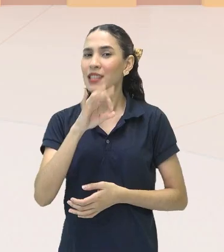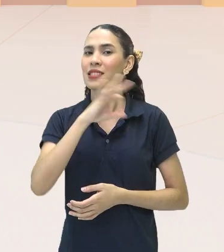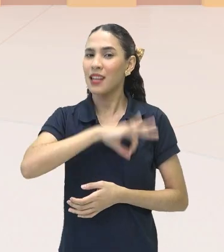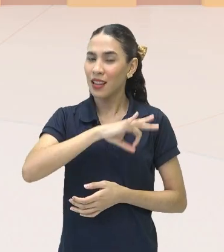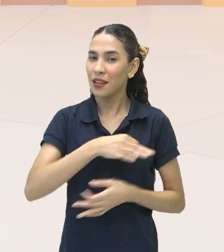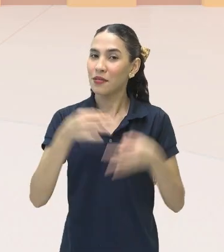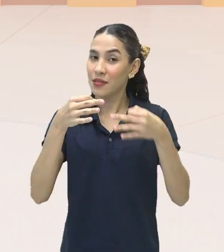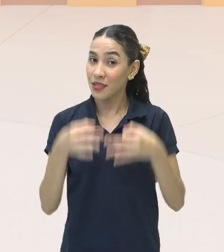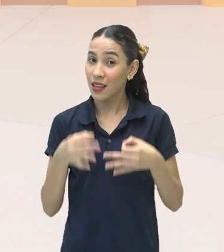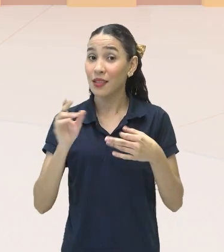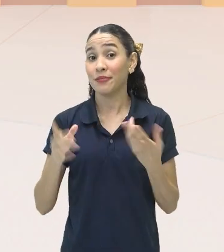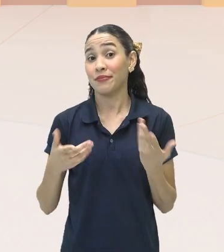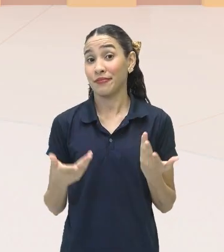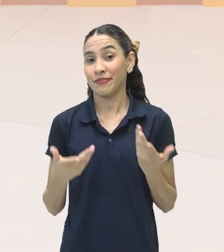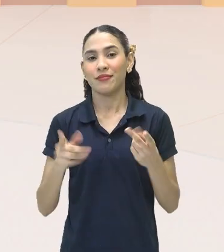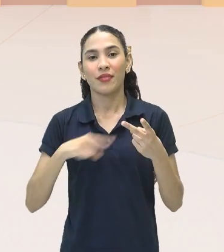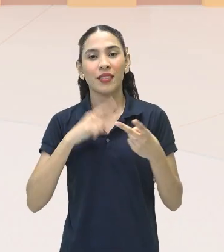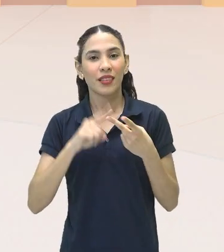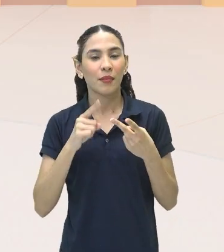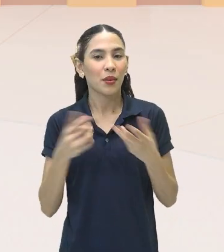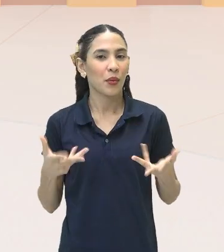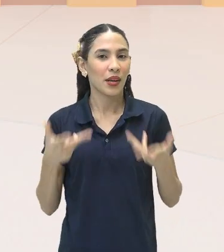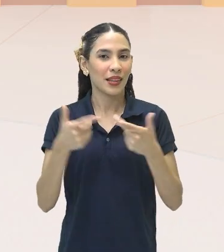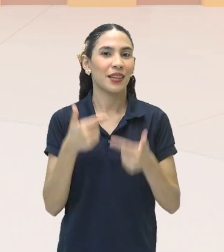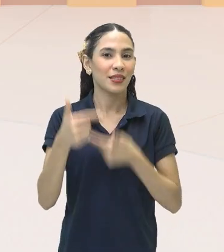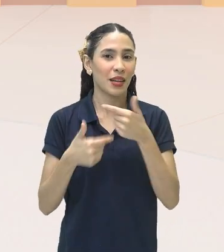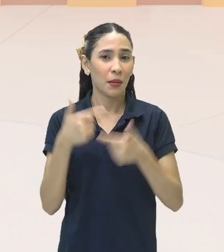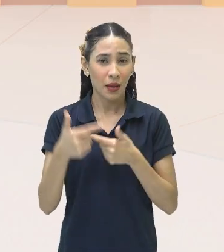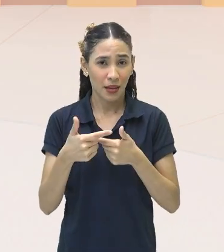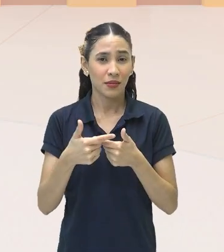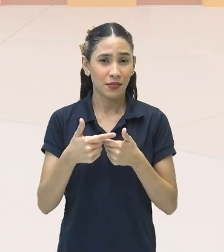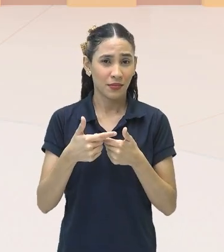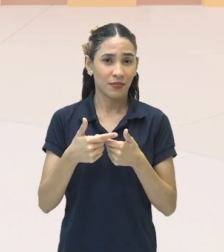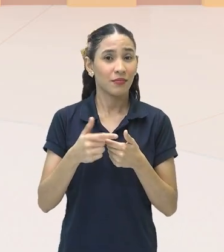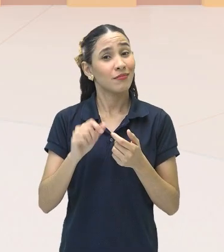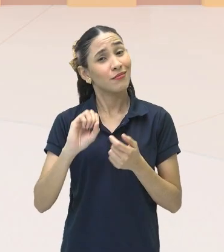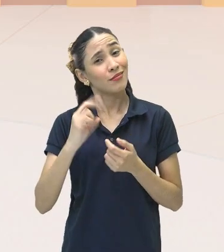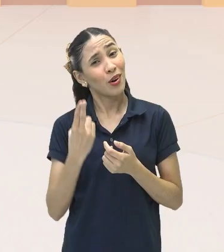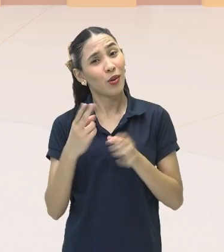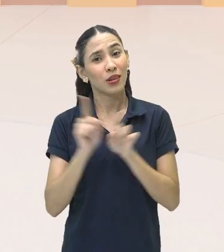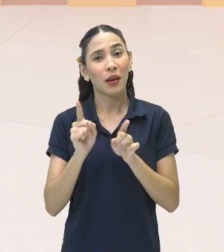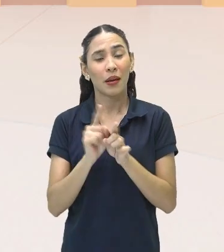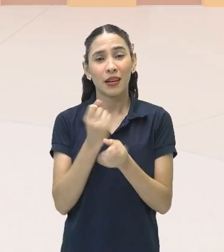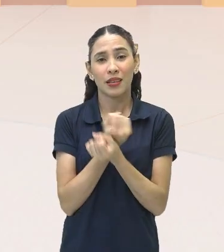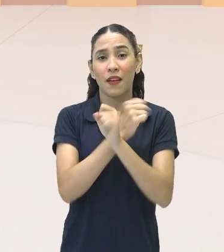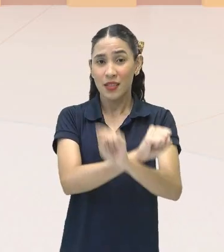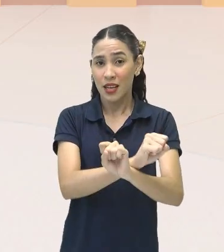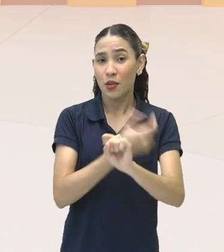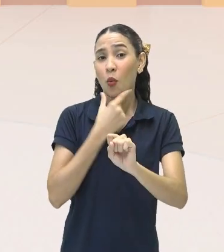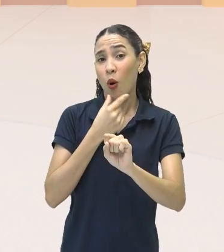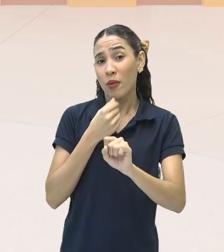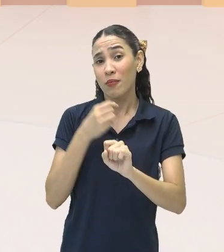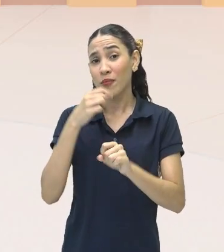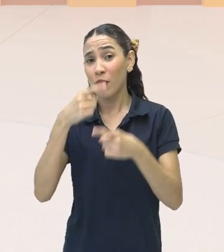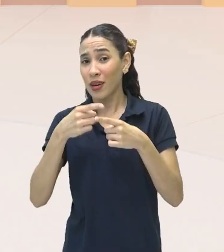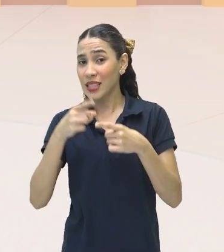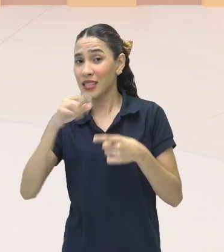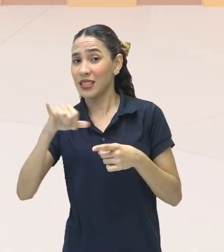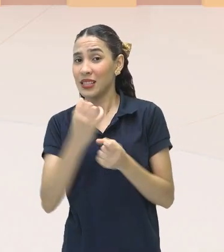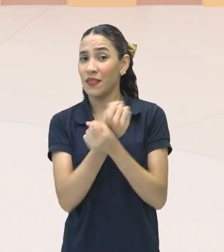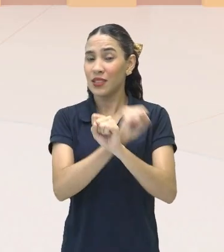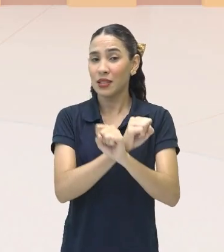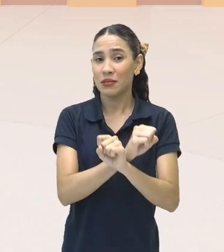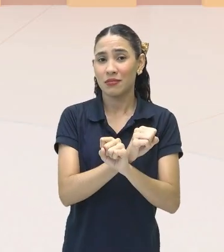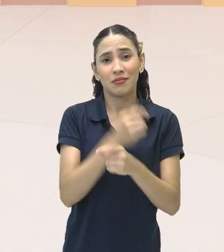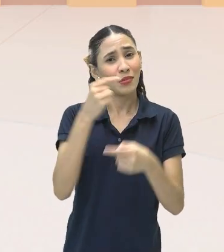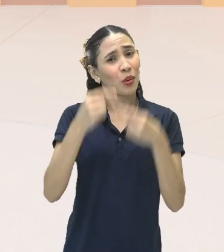justo, né? Com condições adequadas para o trabalho? Ou está escravizando o homem? Porque se está escravizando, então não